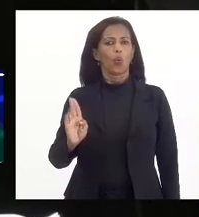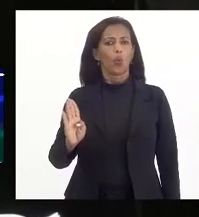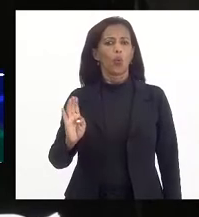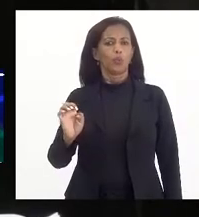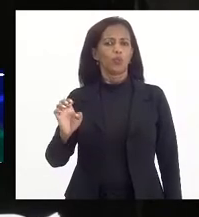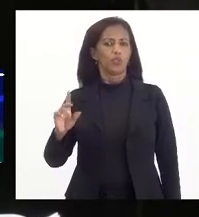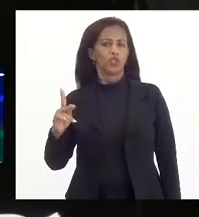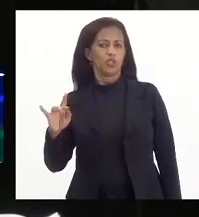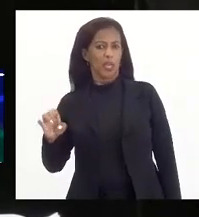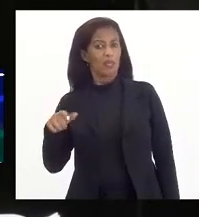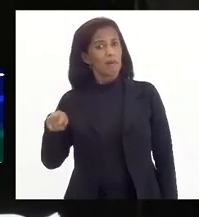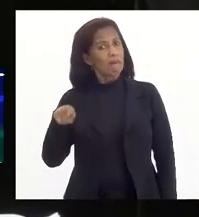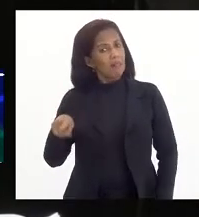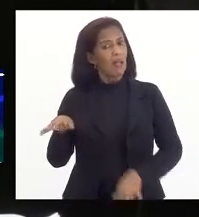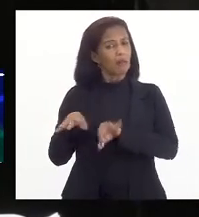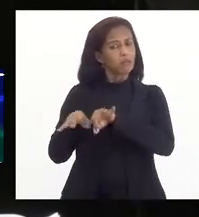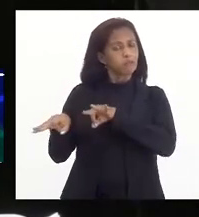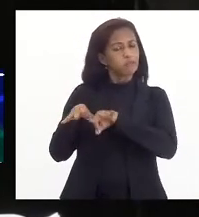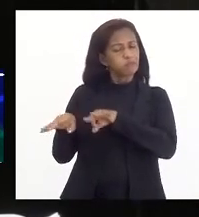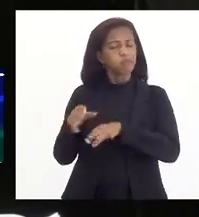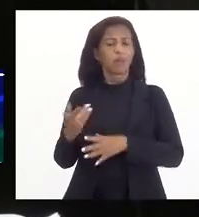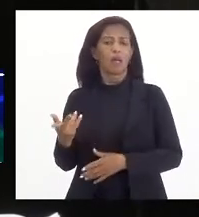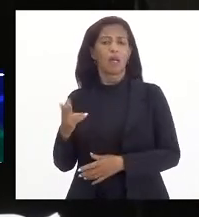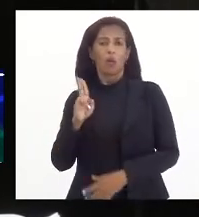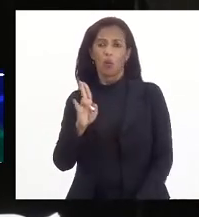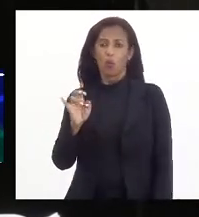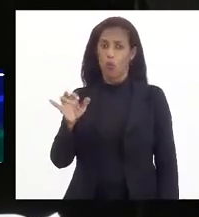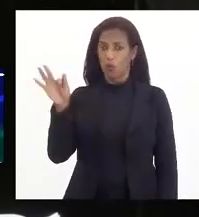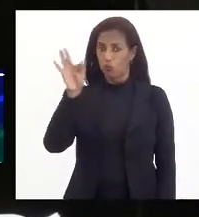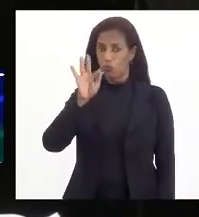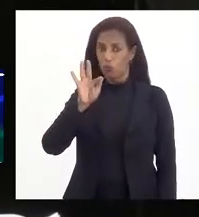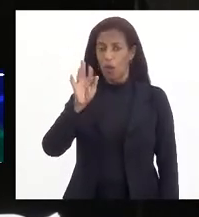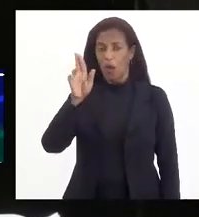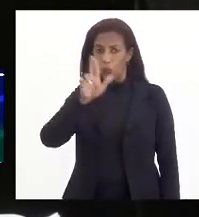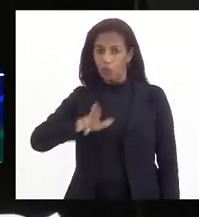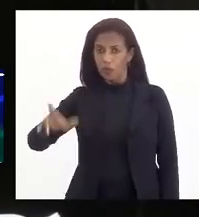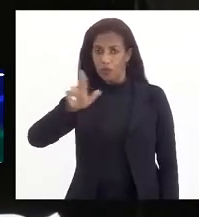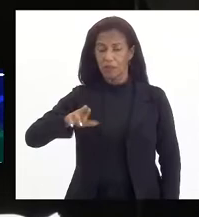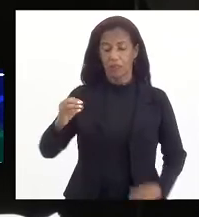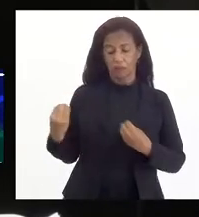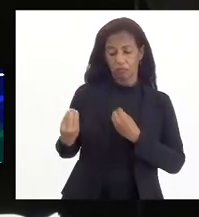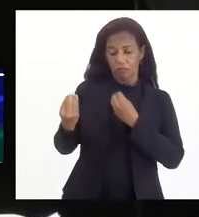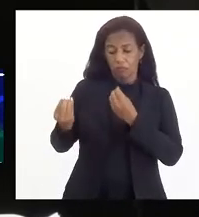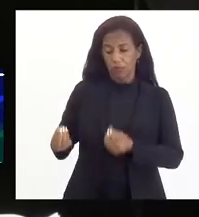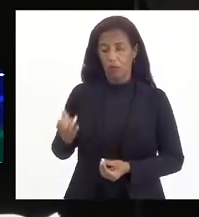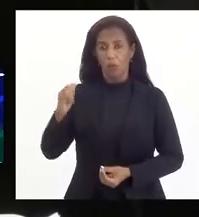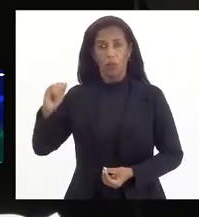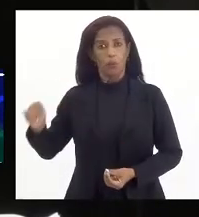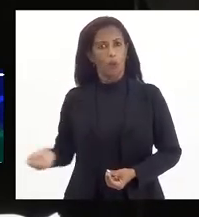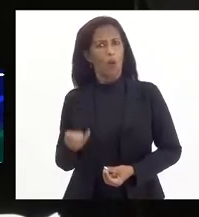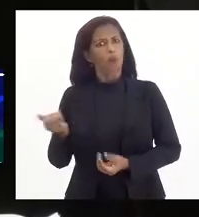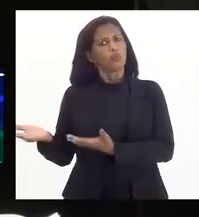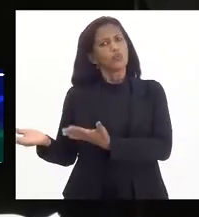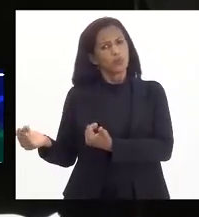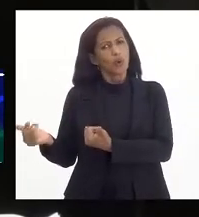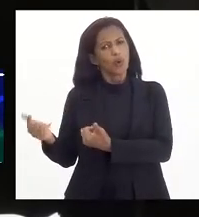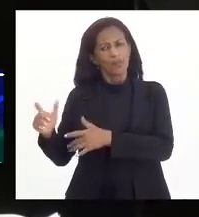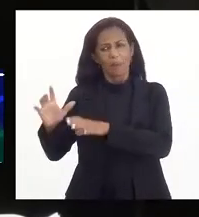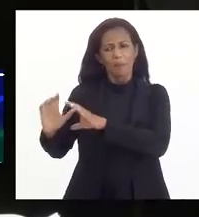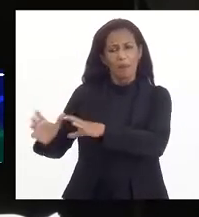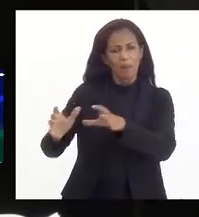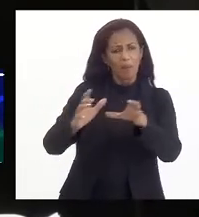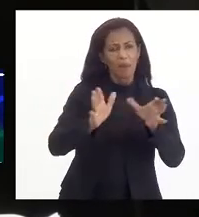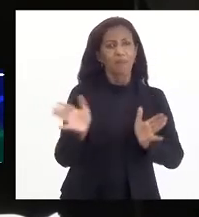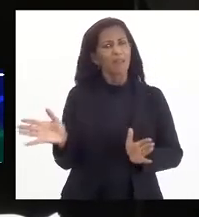e lá foi instalado o eso uma finalidade importante de dar oportunidade aos jovens daquela região que